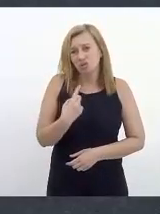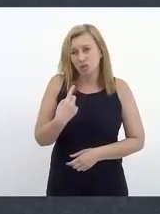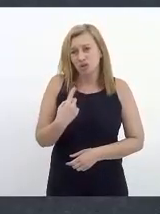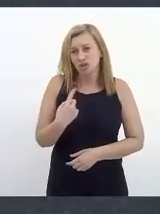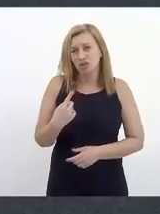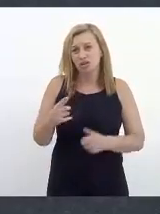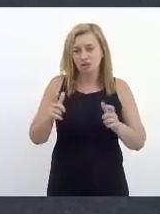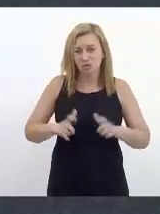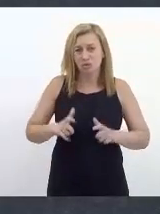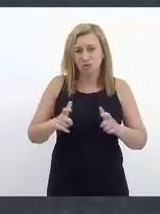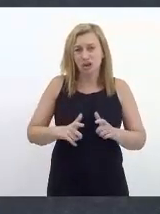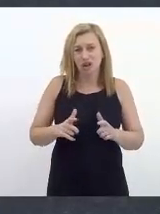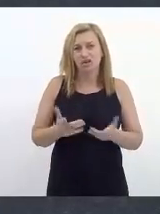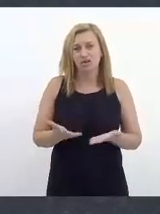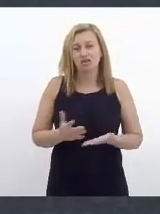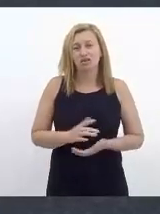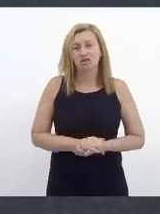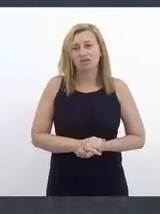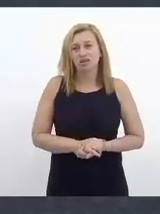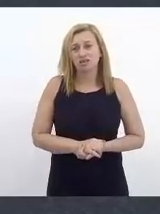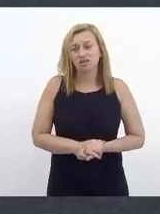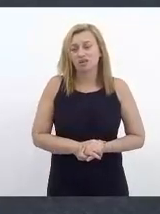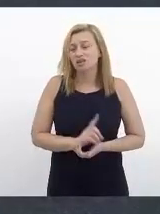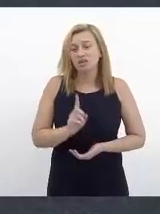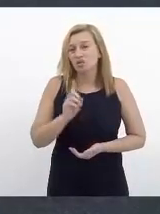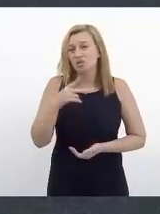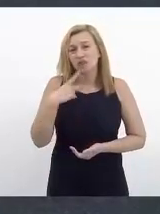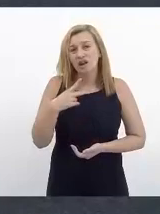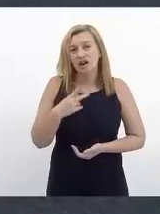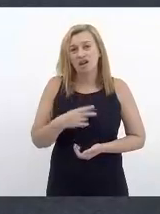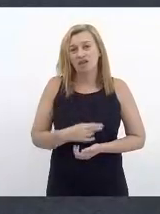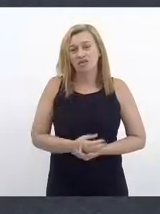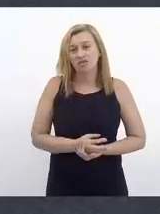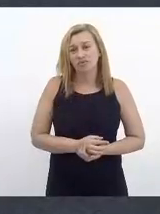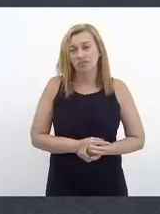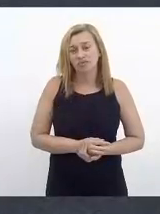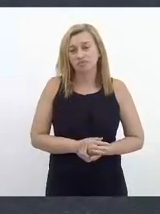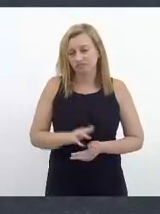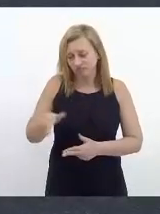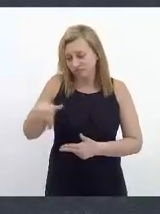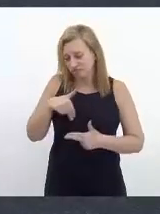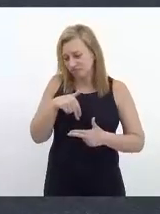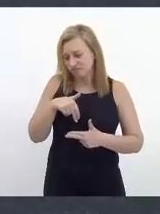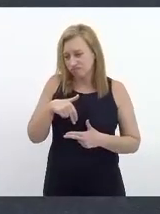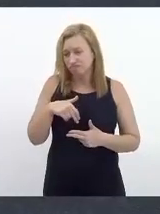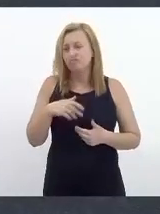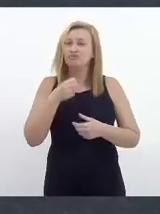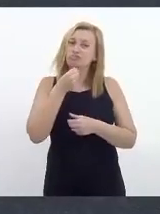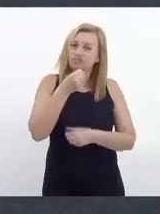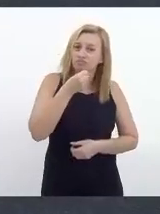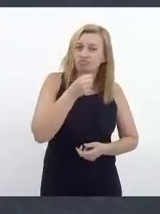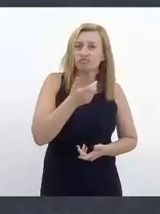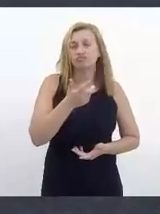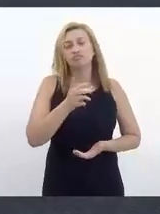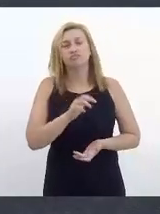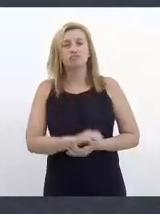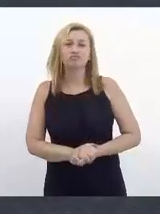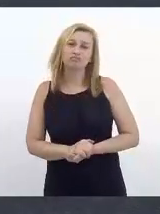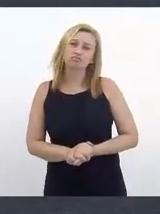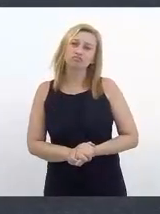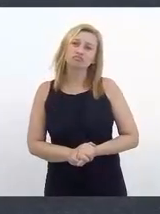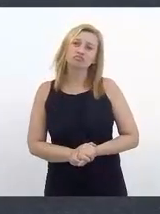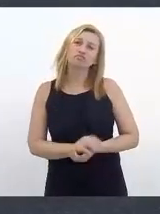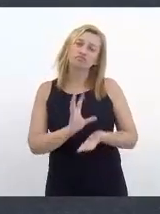nesse lugar do parlamento e não trazermos aqui à tribuna, aos microfones,